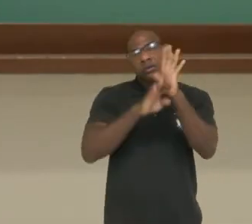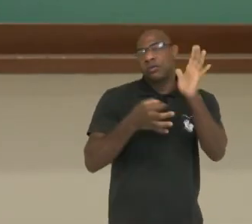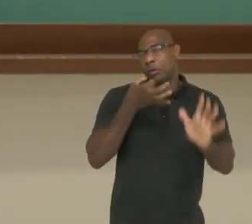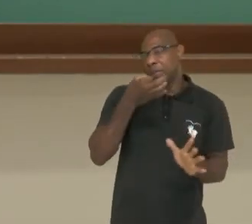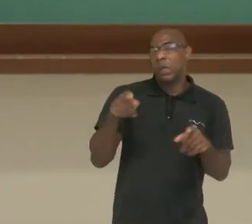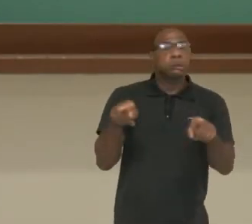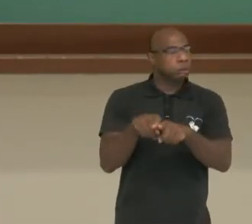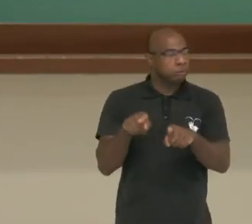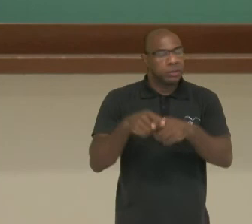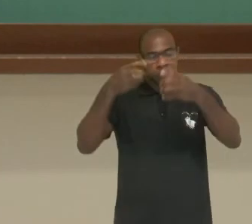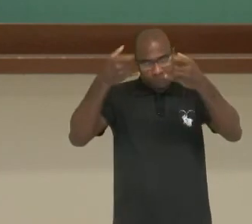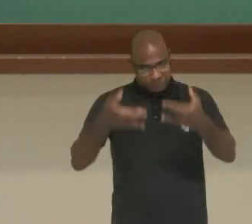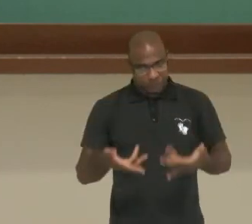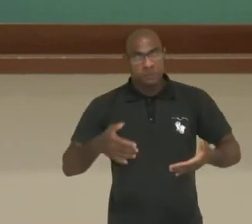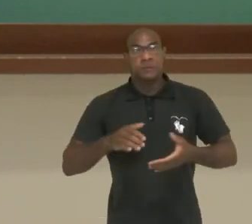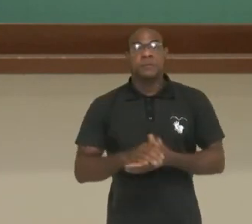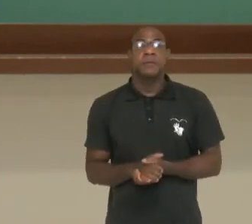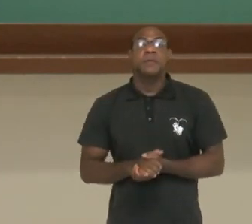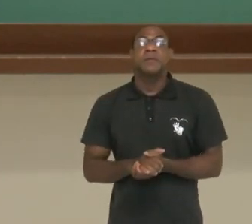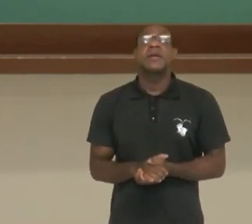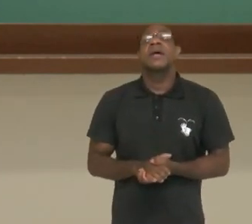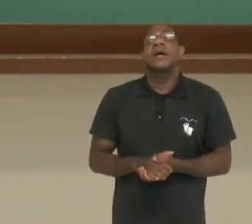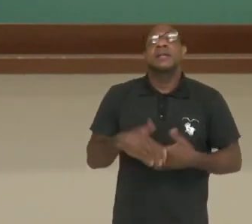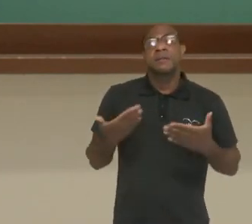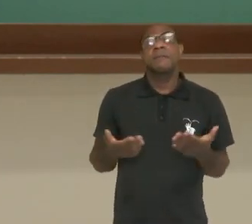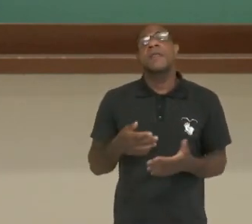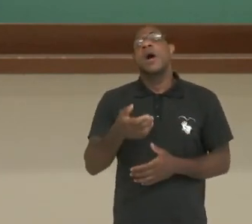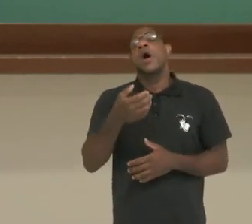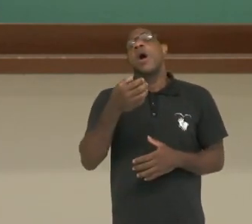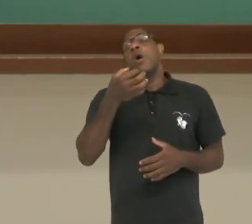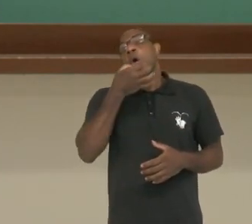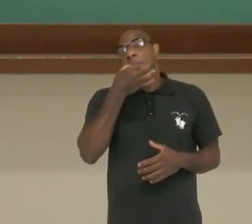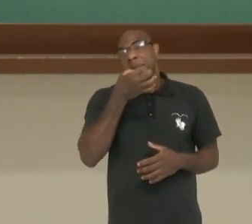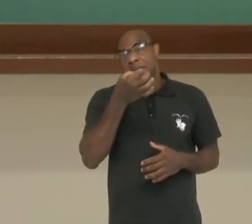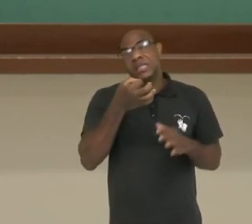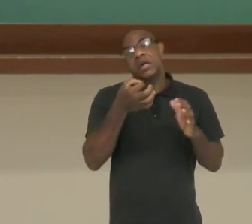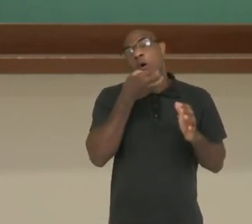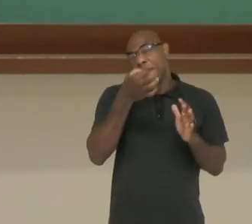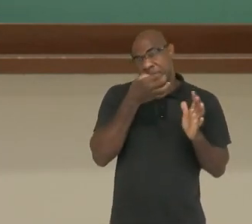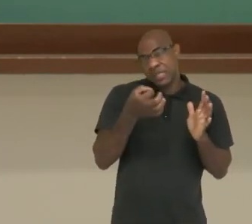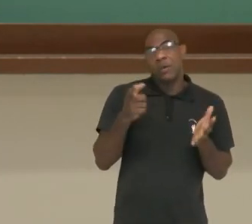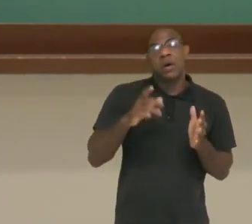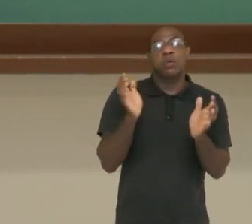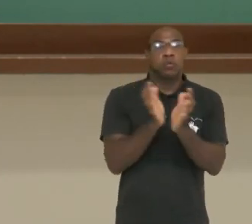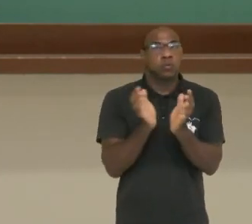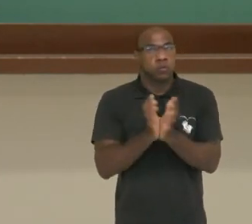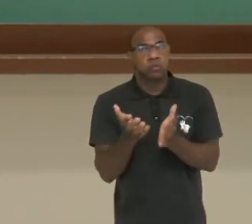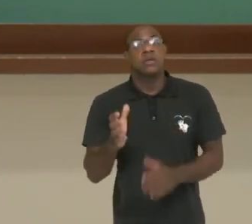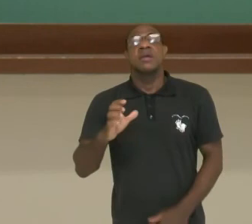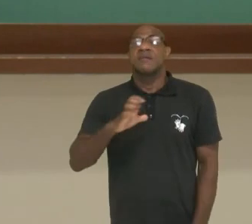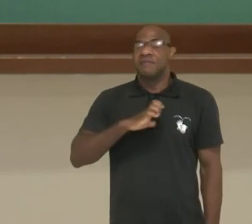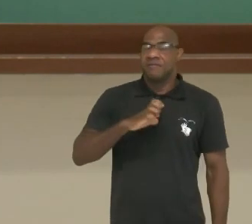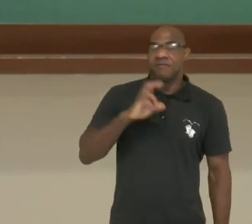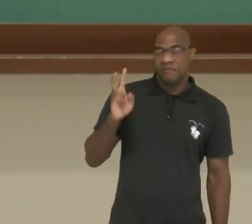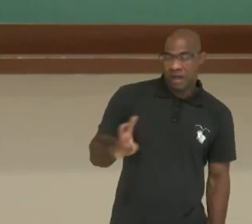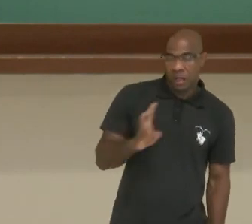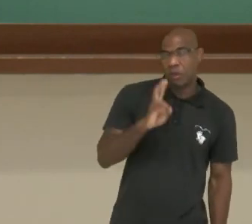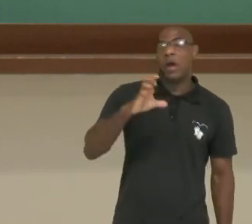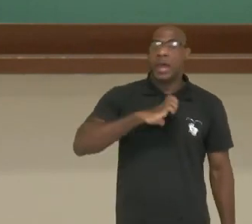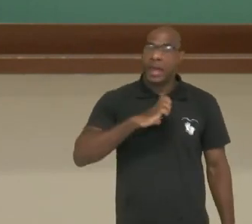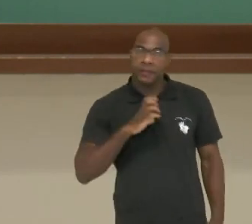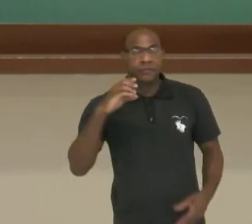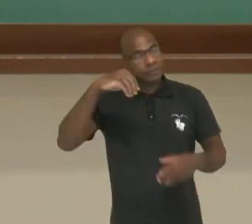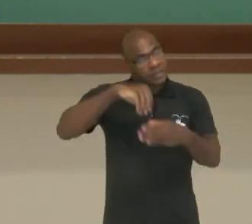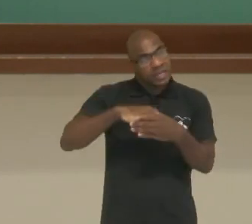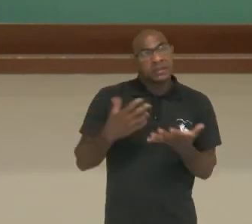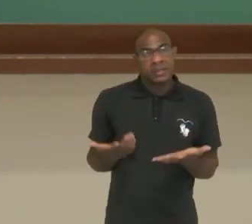características, cabe ressaltar que a opinião é aquele conjunto de valores, de princípios morais e éticos defendidos